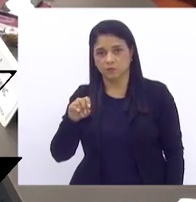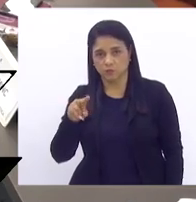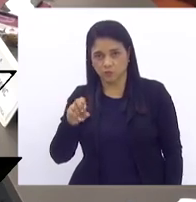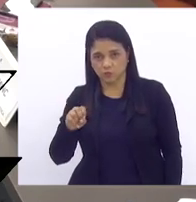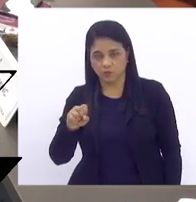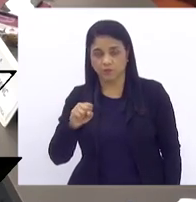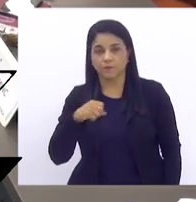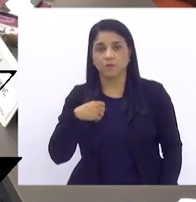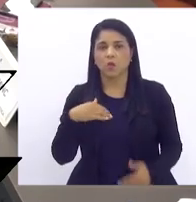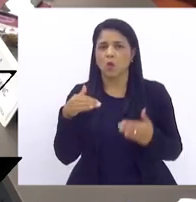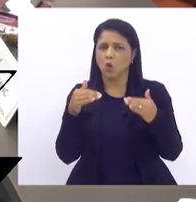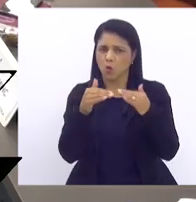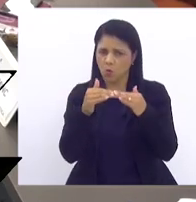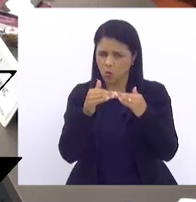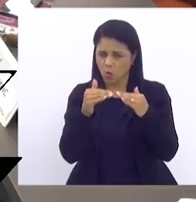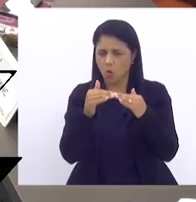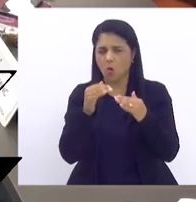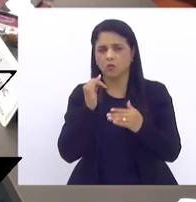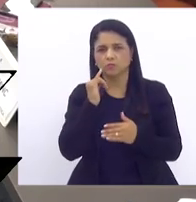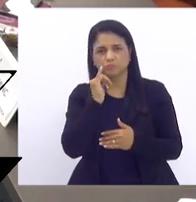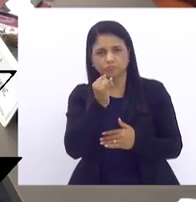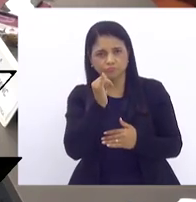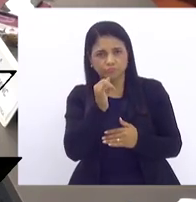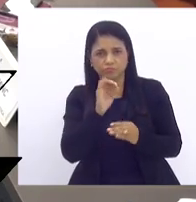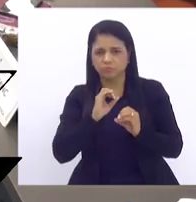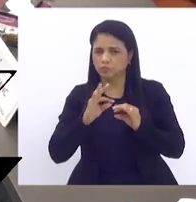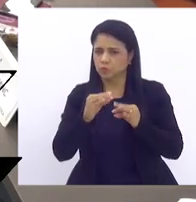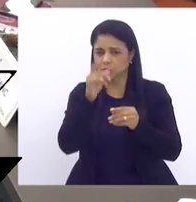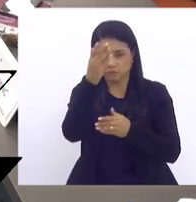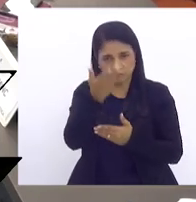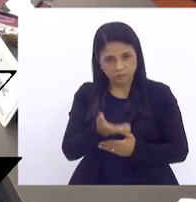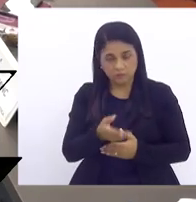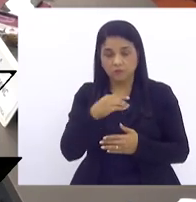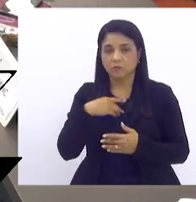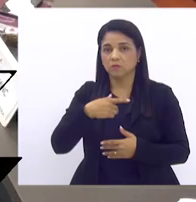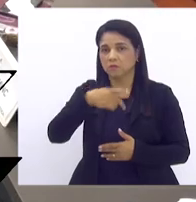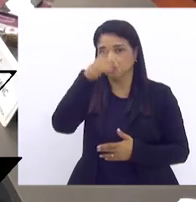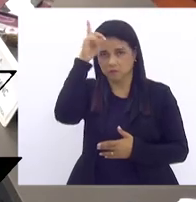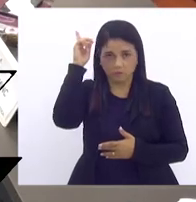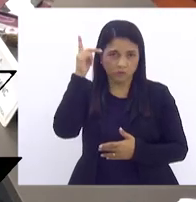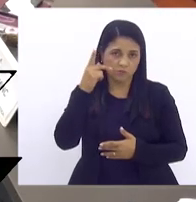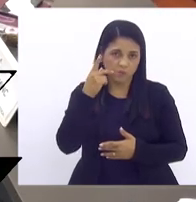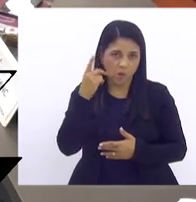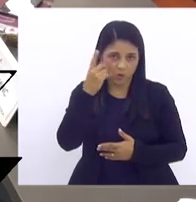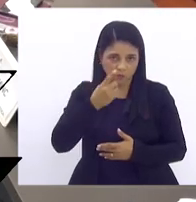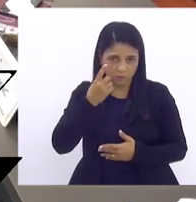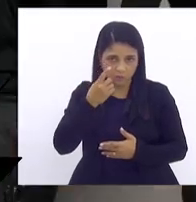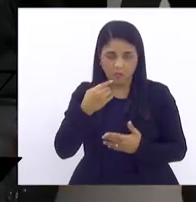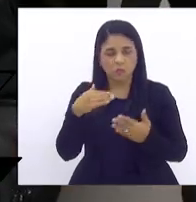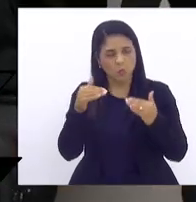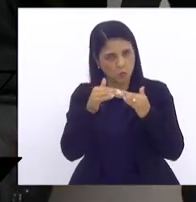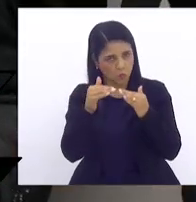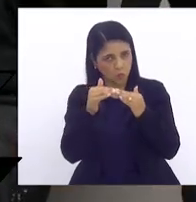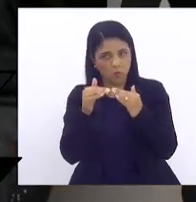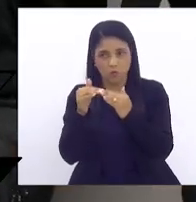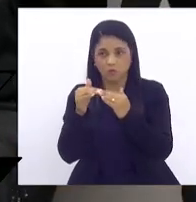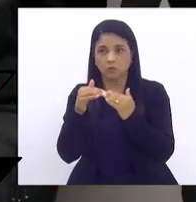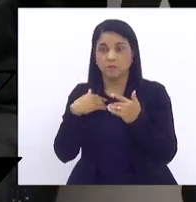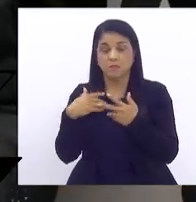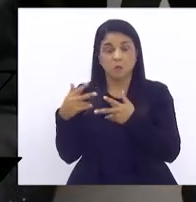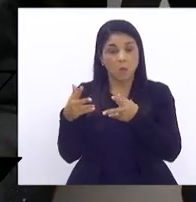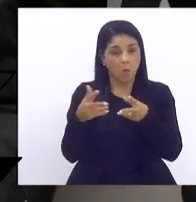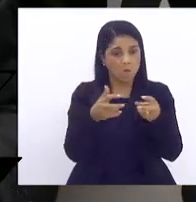Eu concordo com tudo que foi dito por Vossa Excelência, pelo deputado Luiz Paulo. Eu só percebo que todas